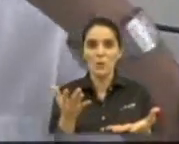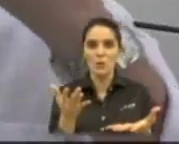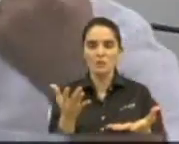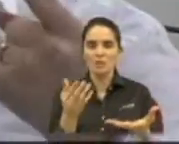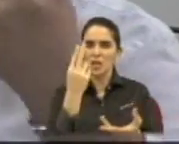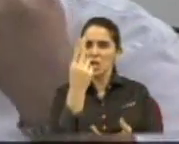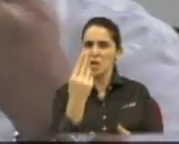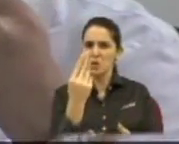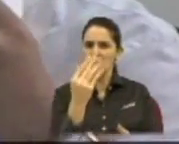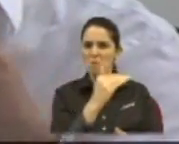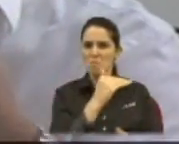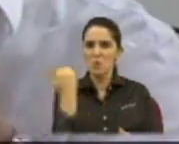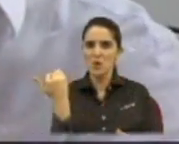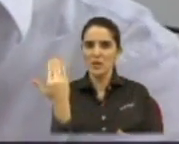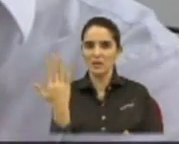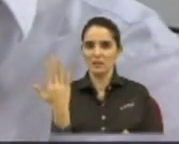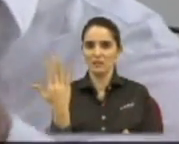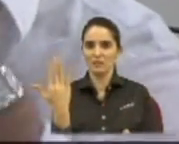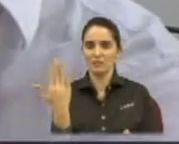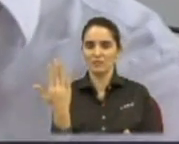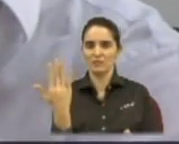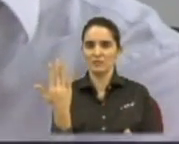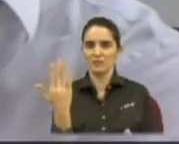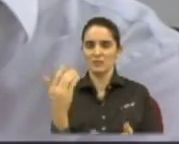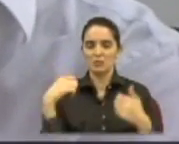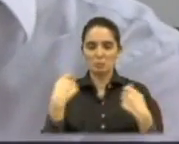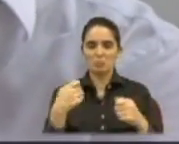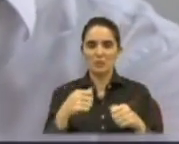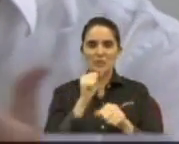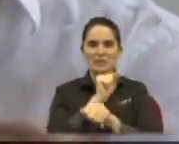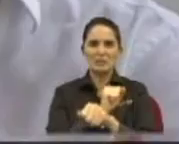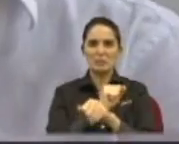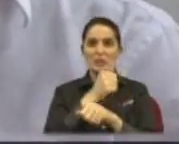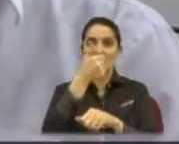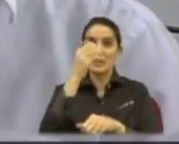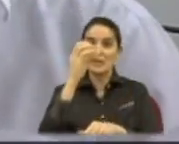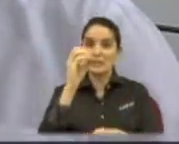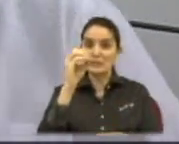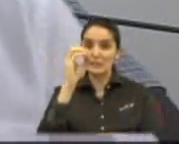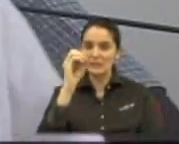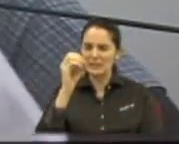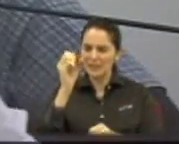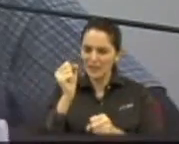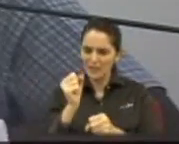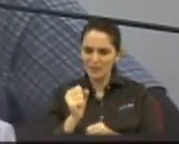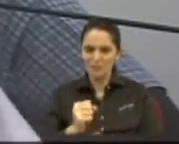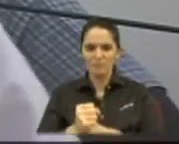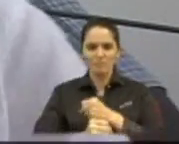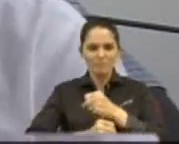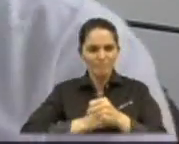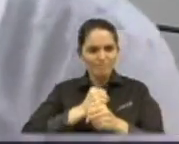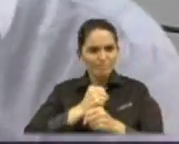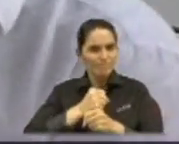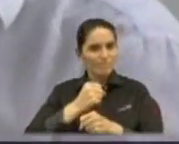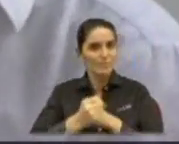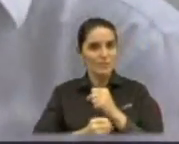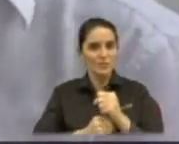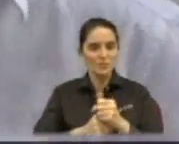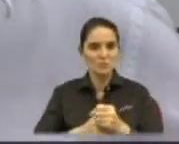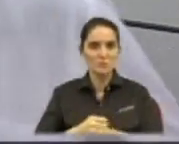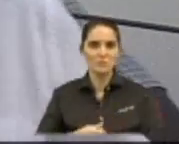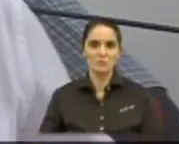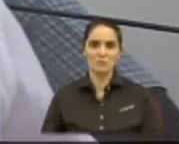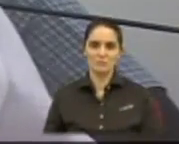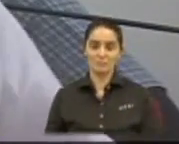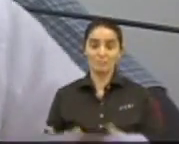de 100 anos, senhor presidente, 100 anos para ser revertida essa... Isso é uma coisa que a mídia tem que